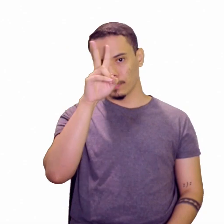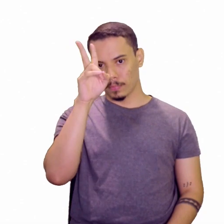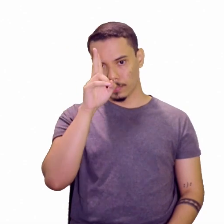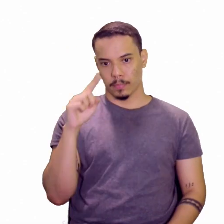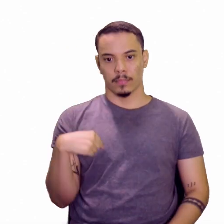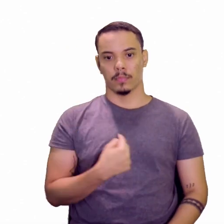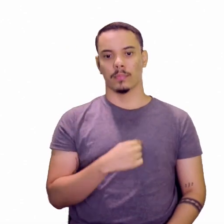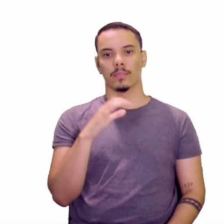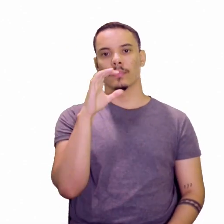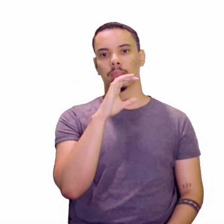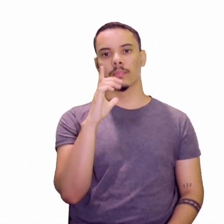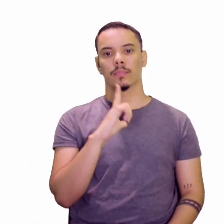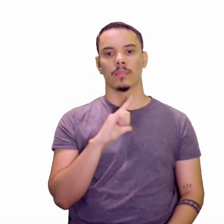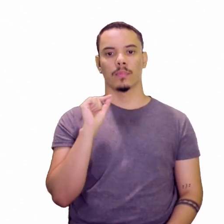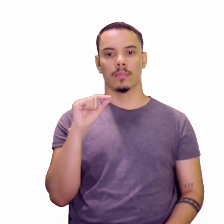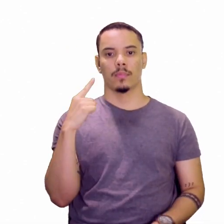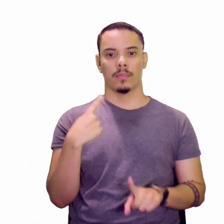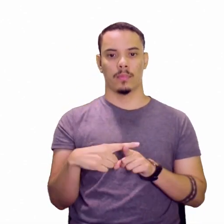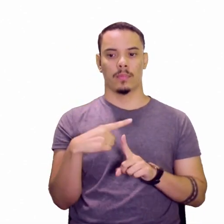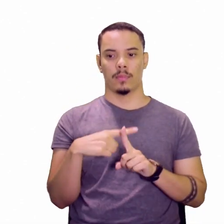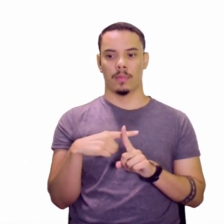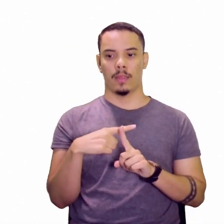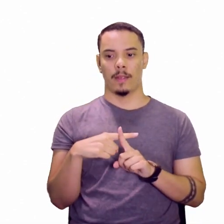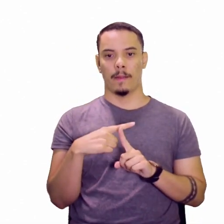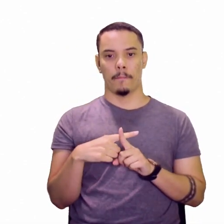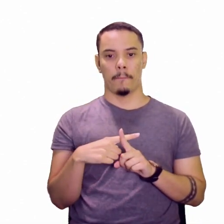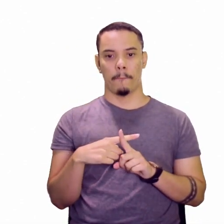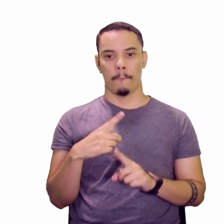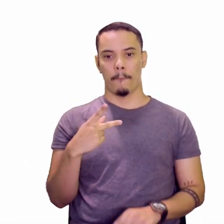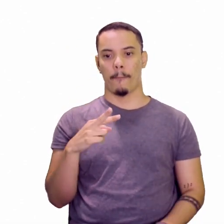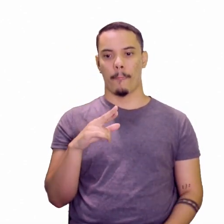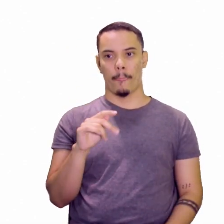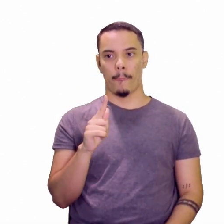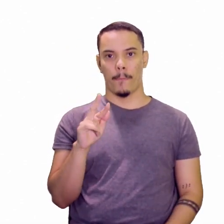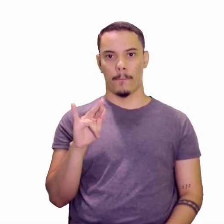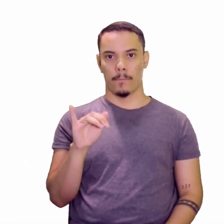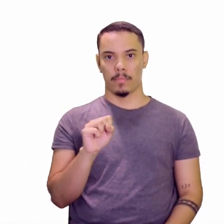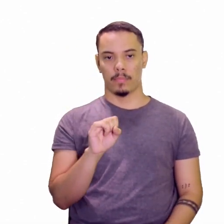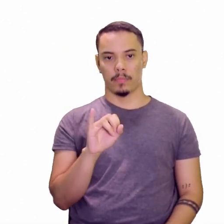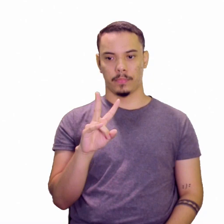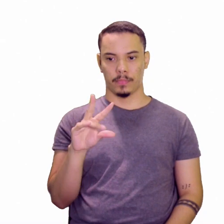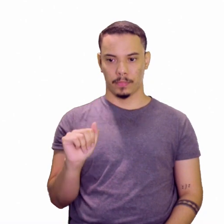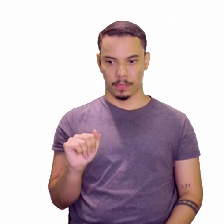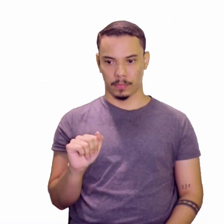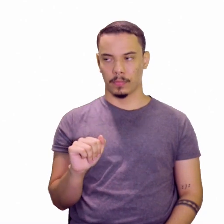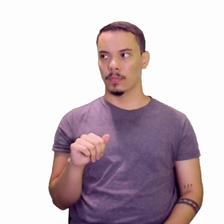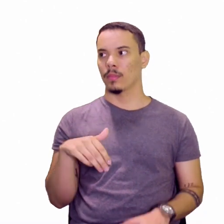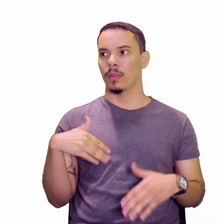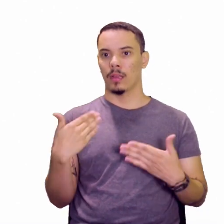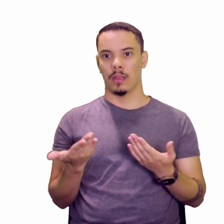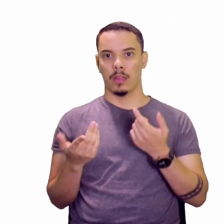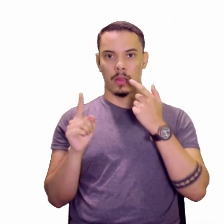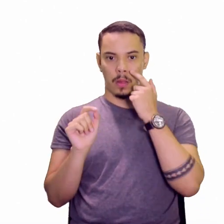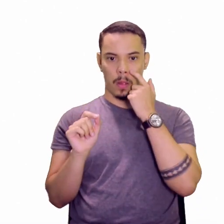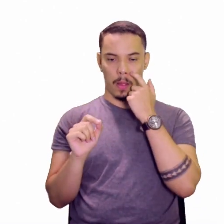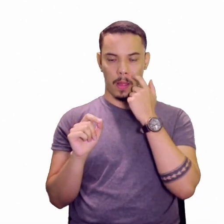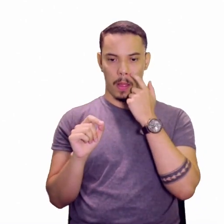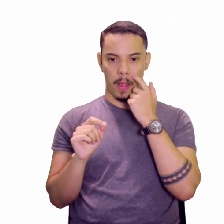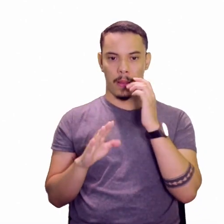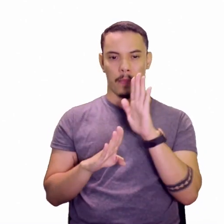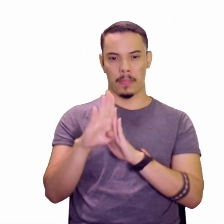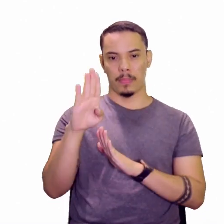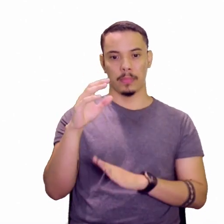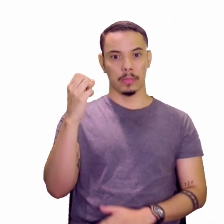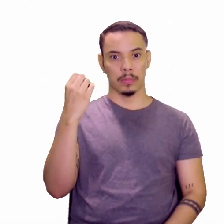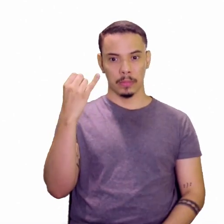nossa velocidade ela vai ser o quê? Positiva. Progressivo, então, o movimento. Exatamente. Então, a reta é inclinada para cima.